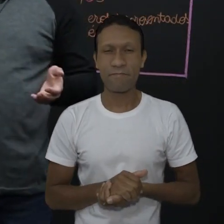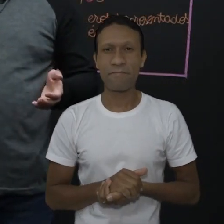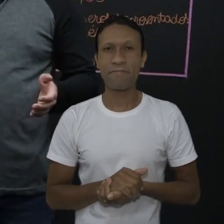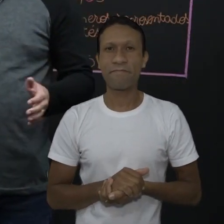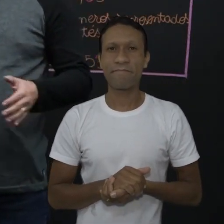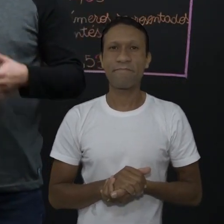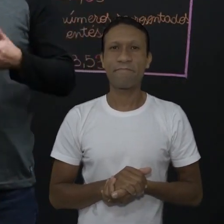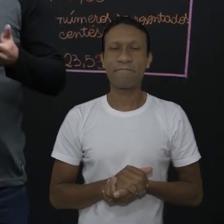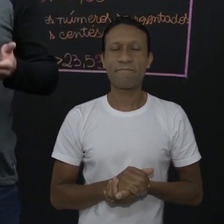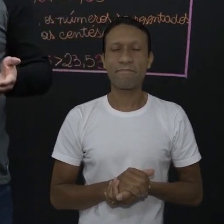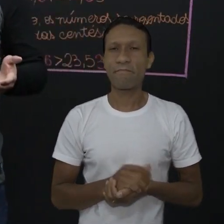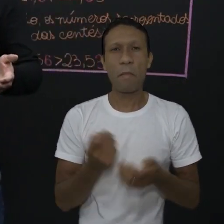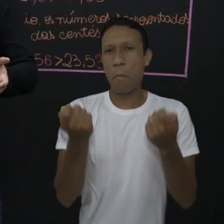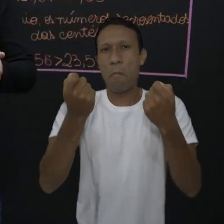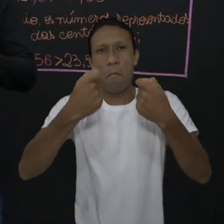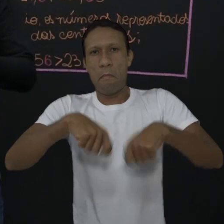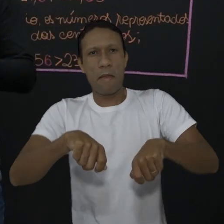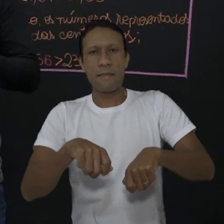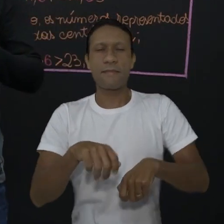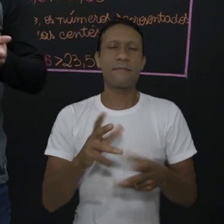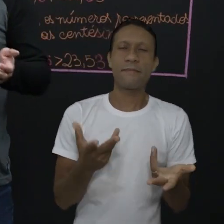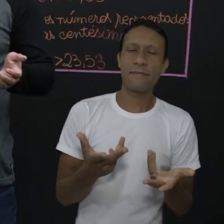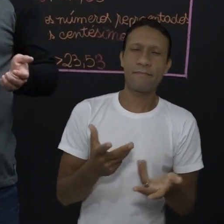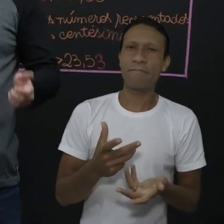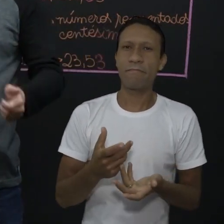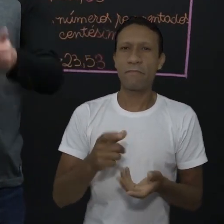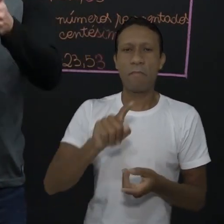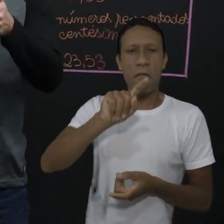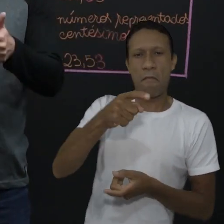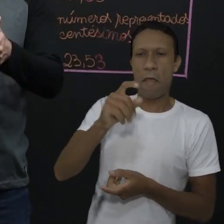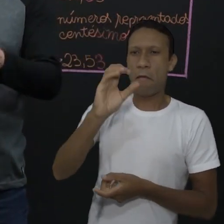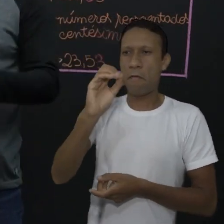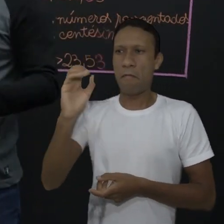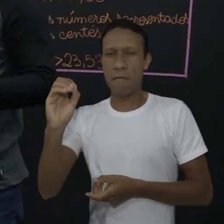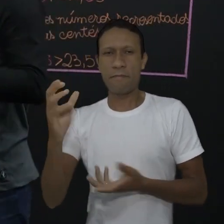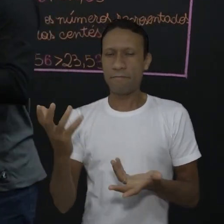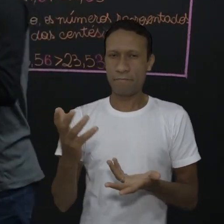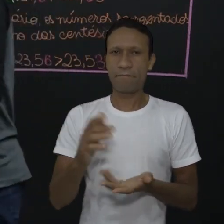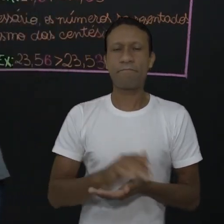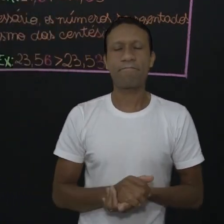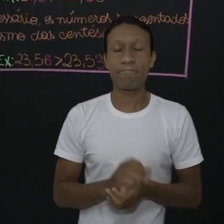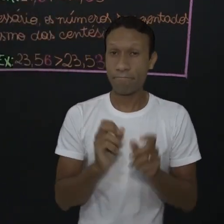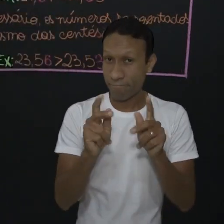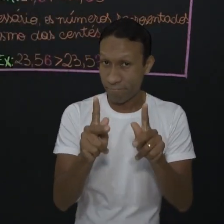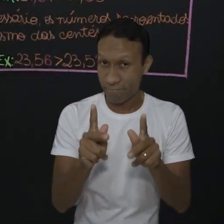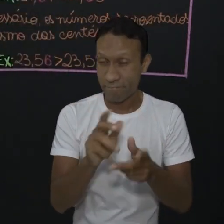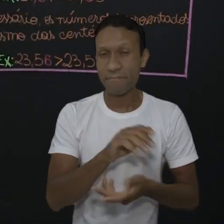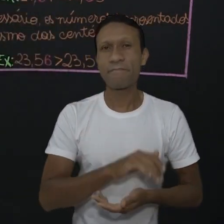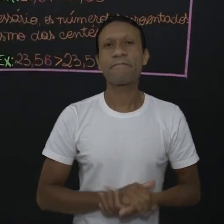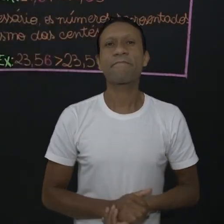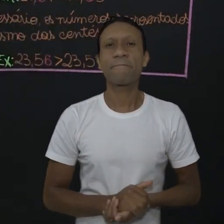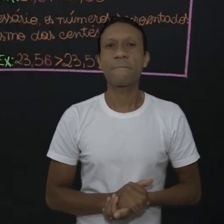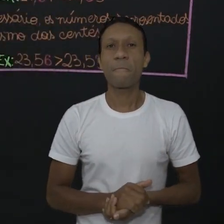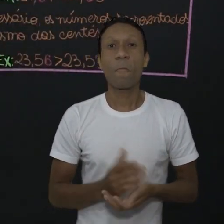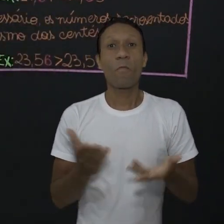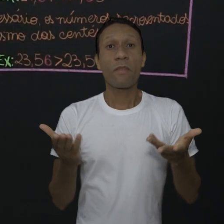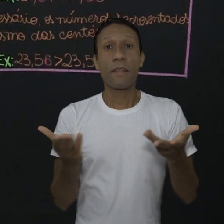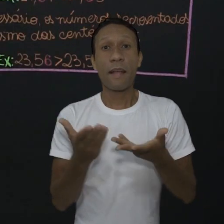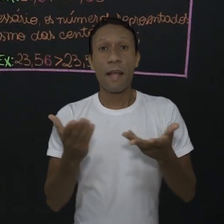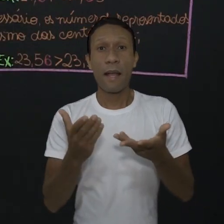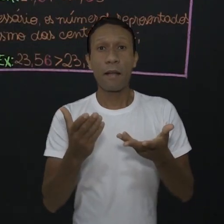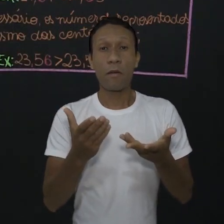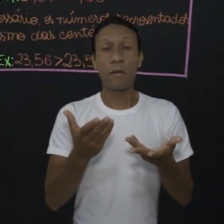algarismos iguais a 0, não há necessidade de escrevê-los. Perfeito? Ok. Agora, na